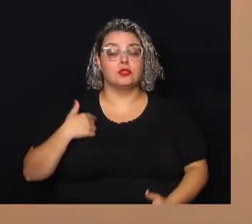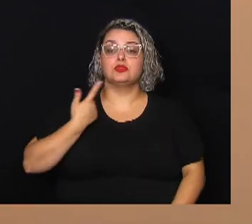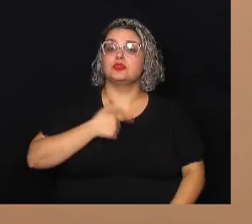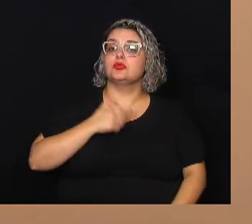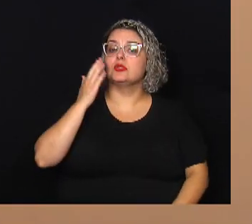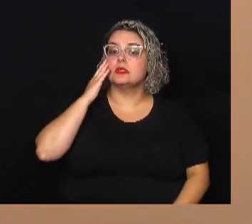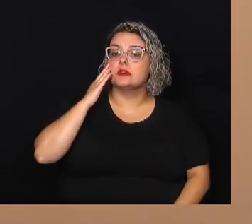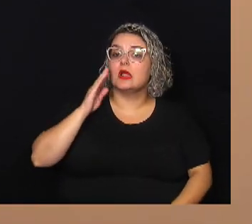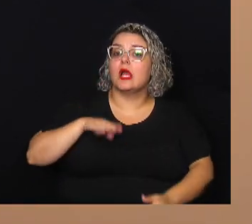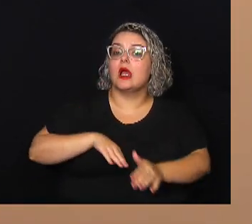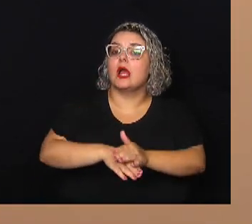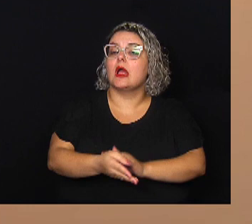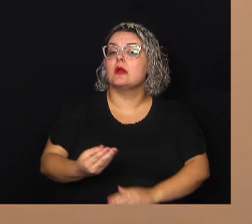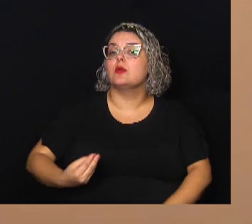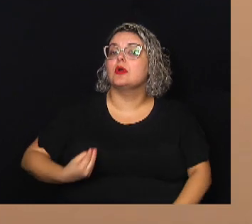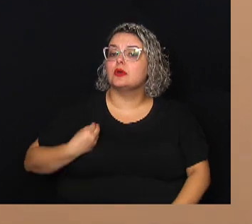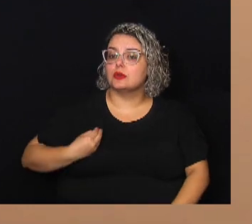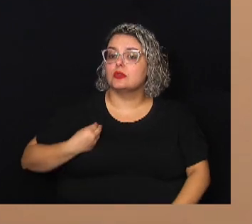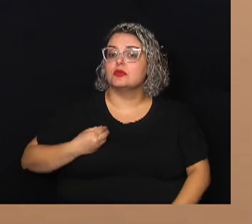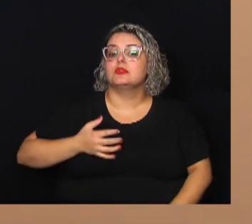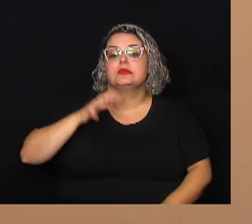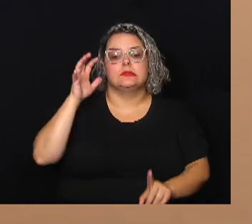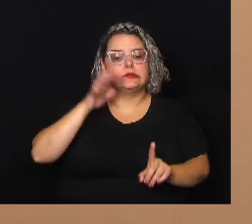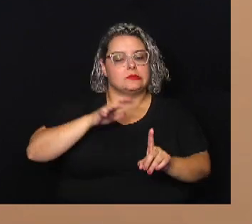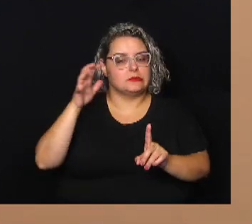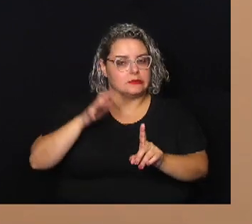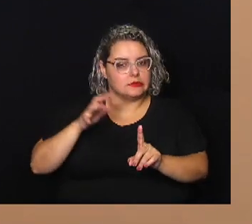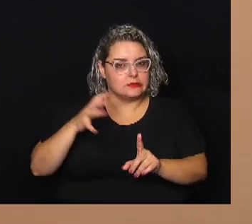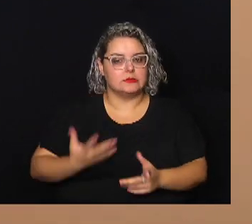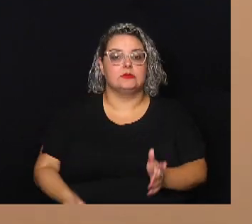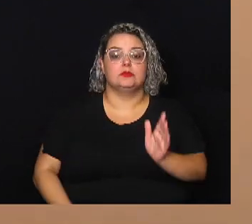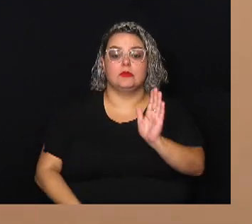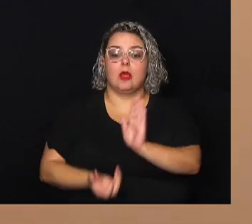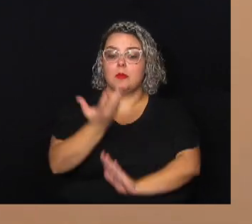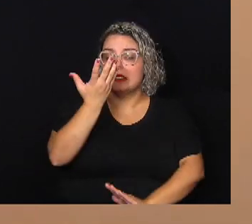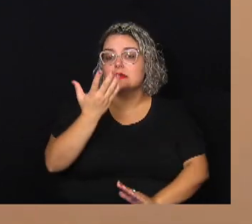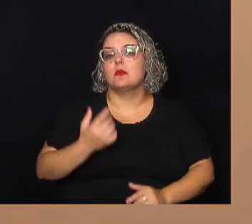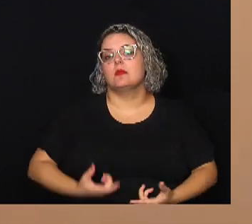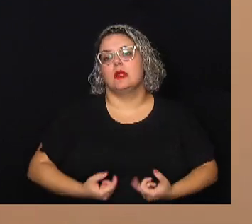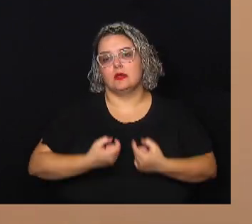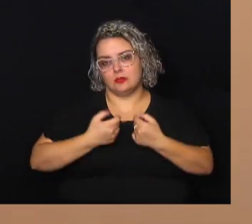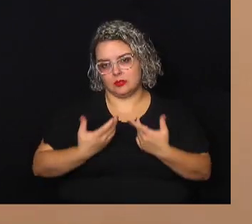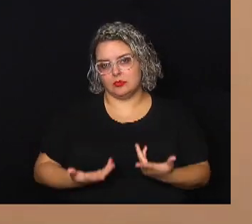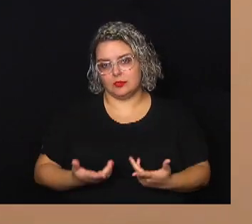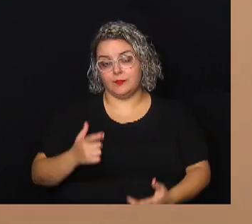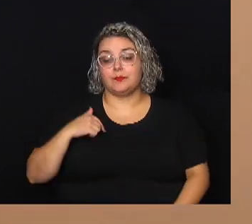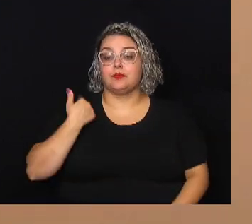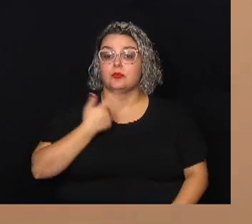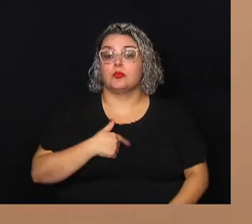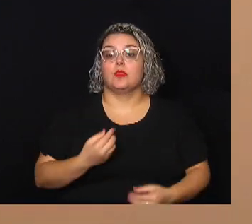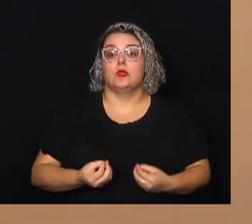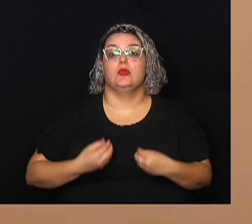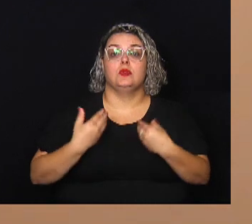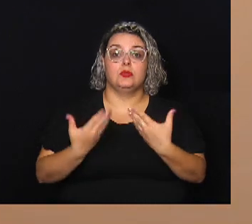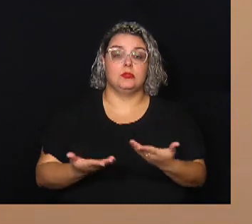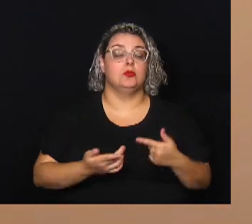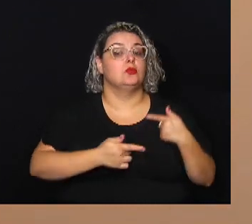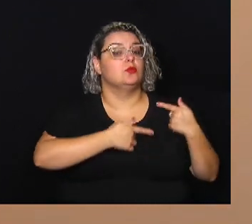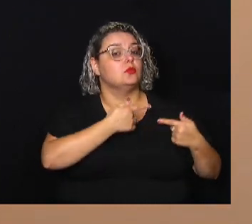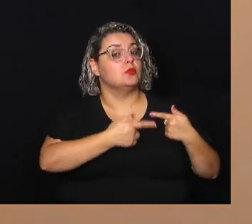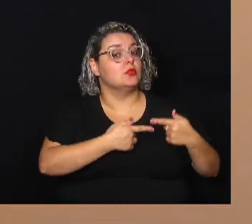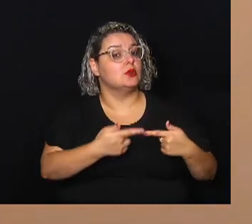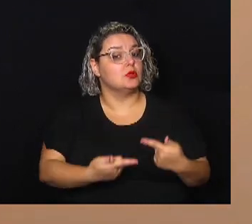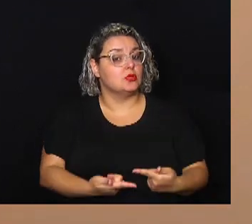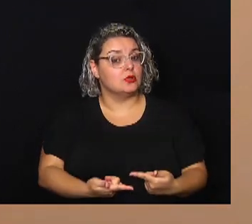de vida, eles interferem no surgimento do câncer. E nós estamos trazendo uma geração que